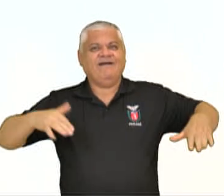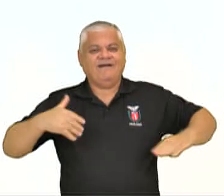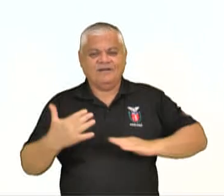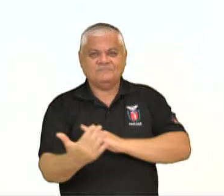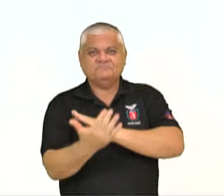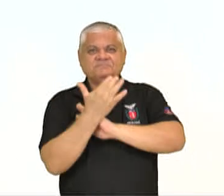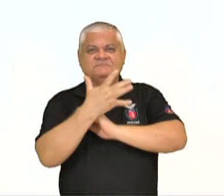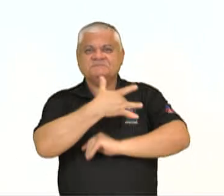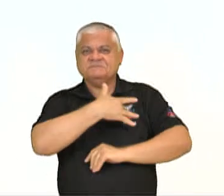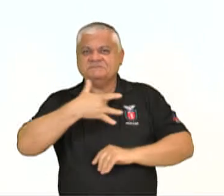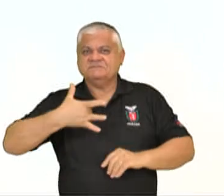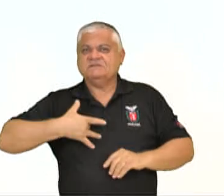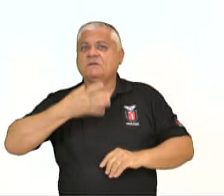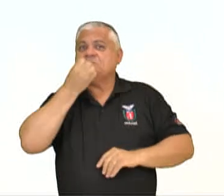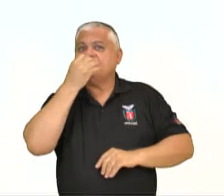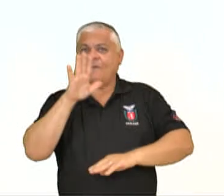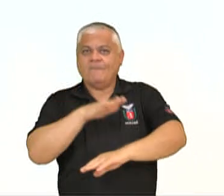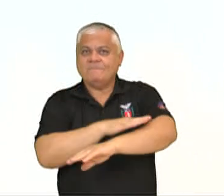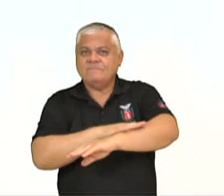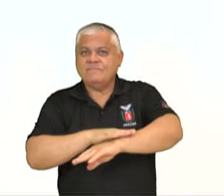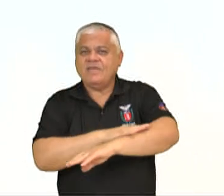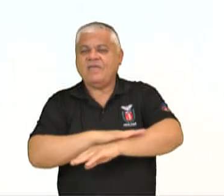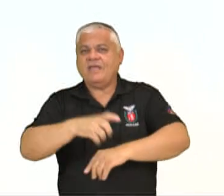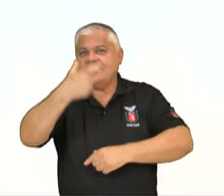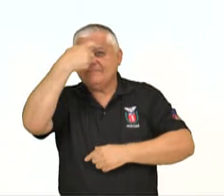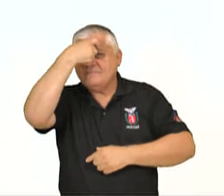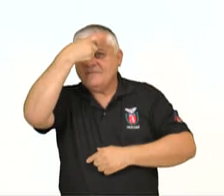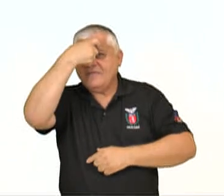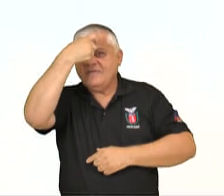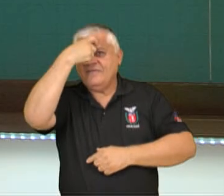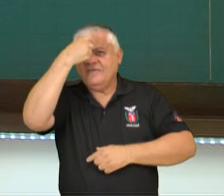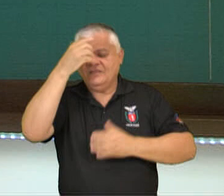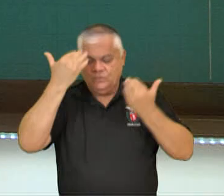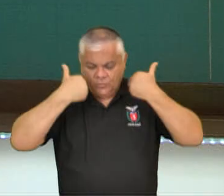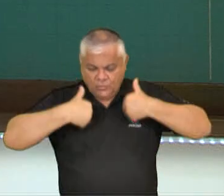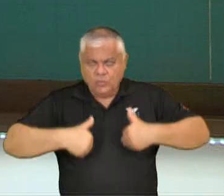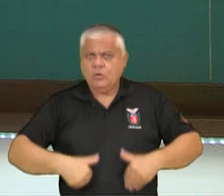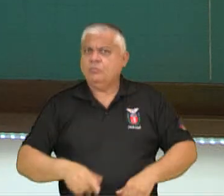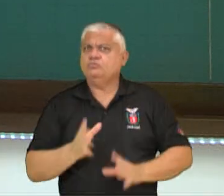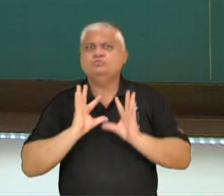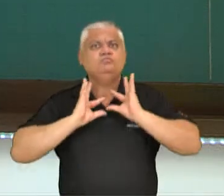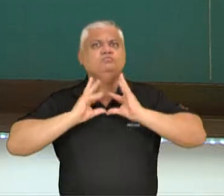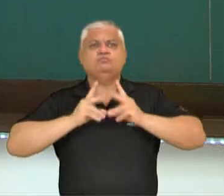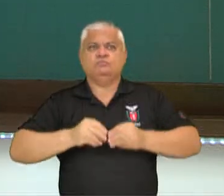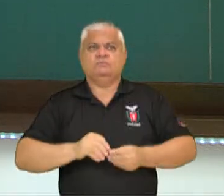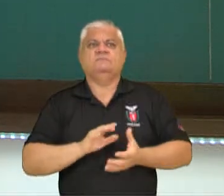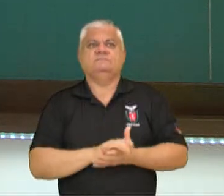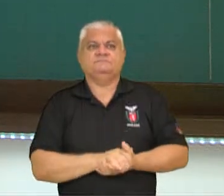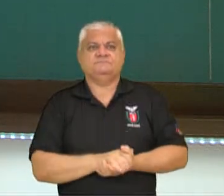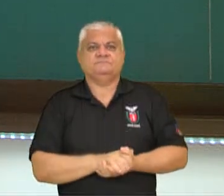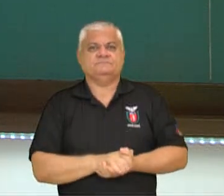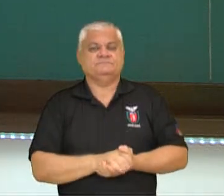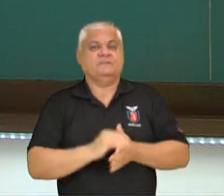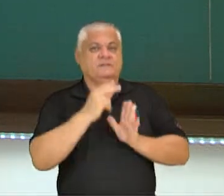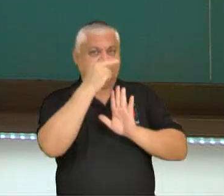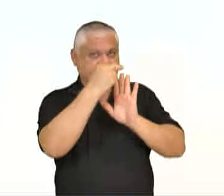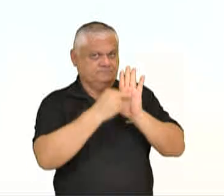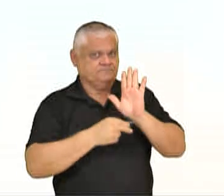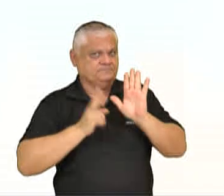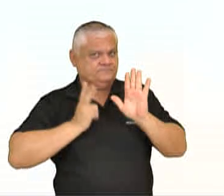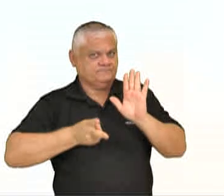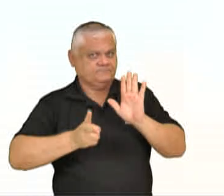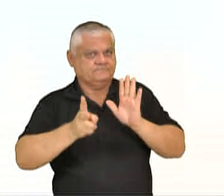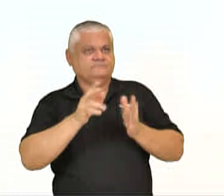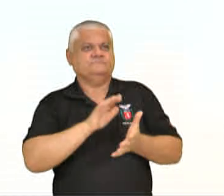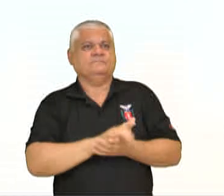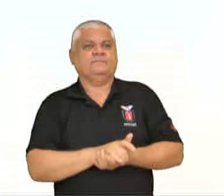ser benéfico para a nossa pele, para a nossa mente, para o nosso organismo como um todo. Continuação da leitura, então